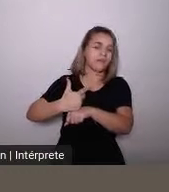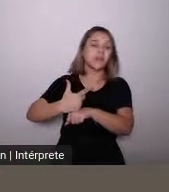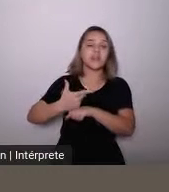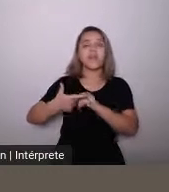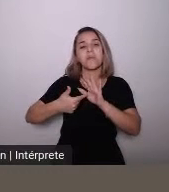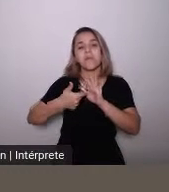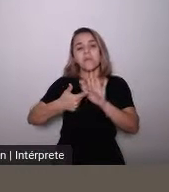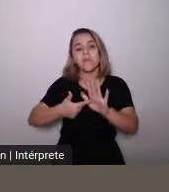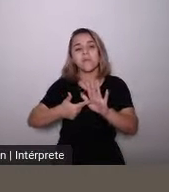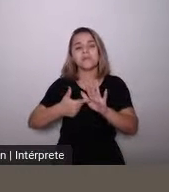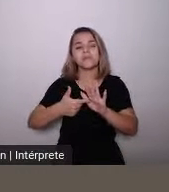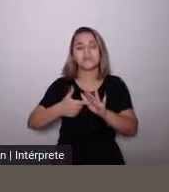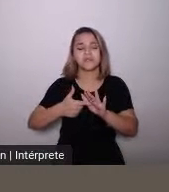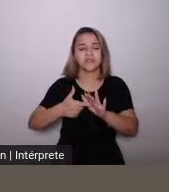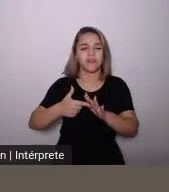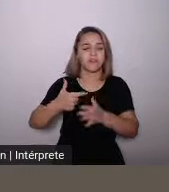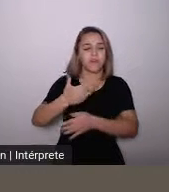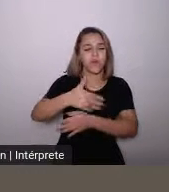se registrava, enfim,